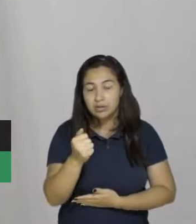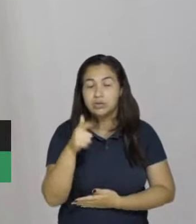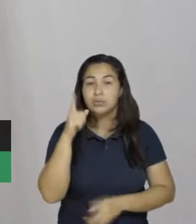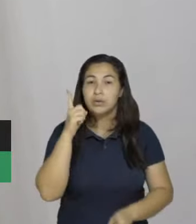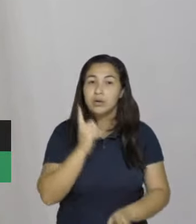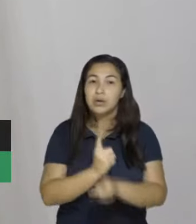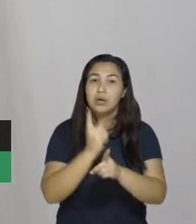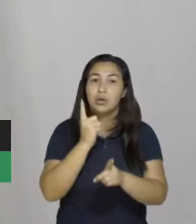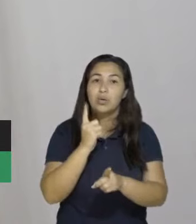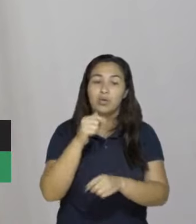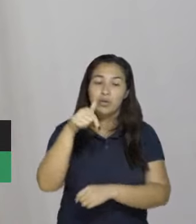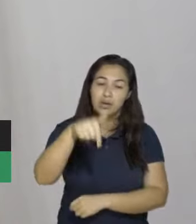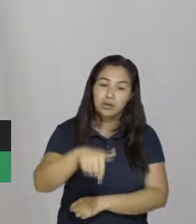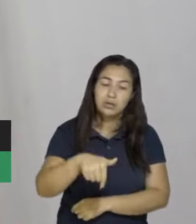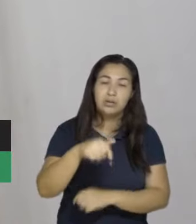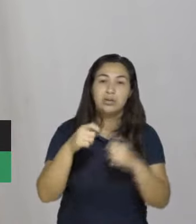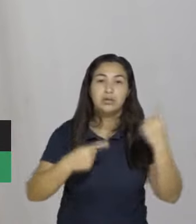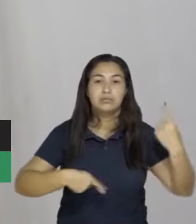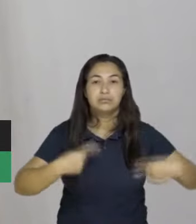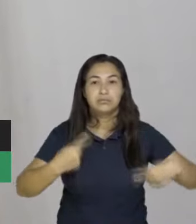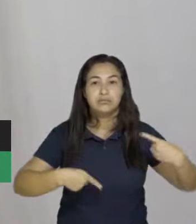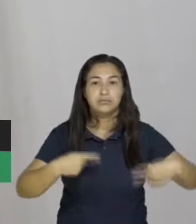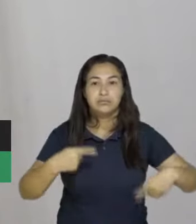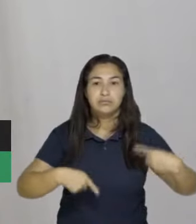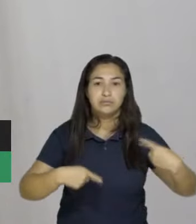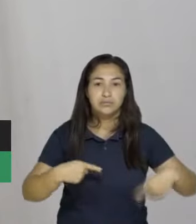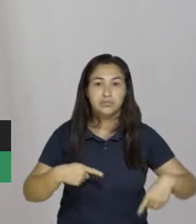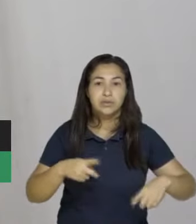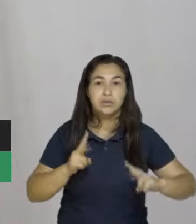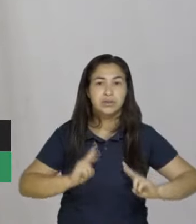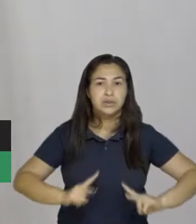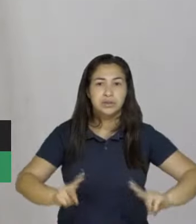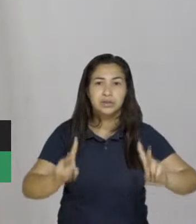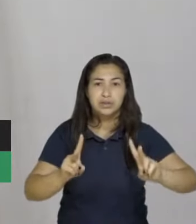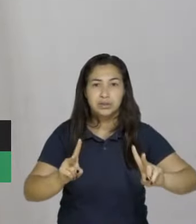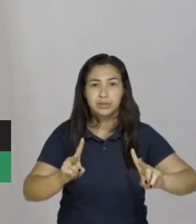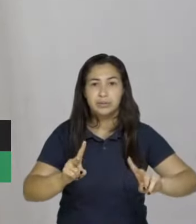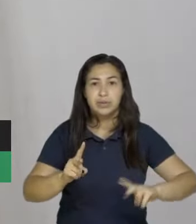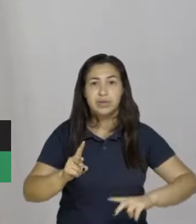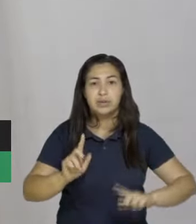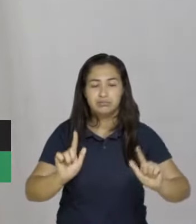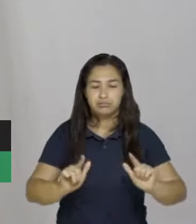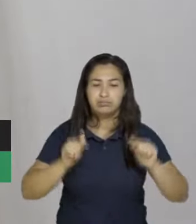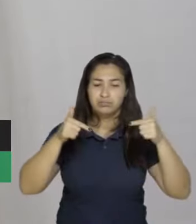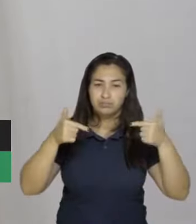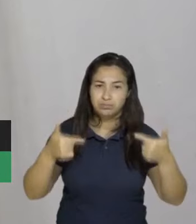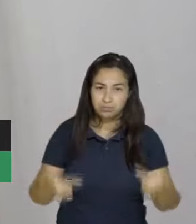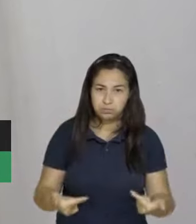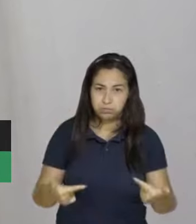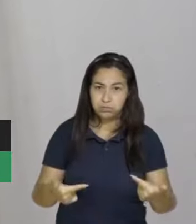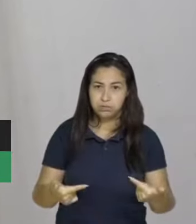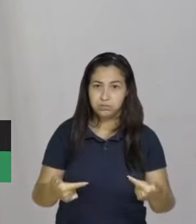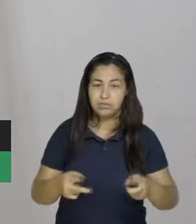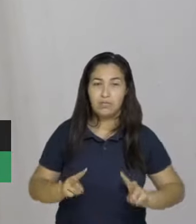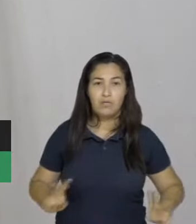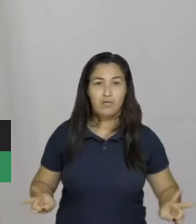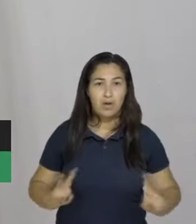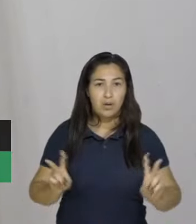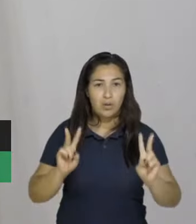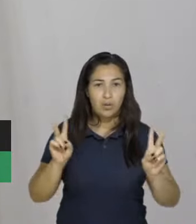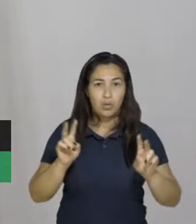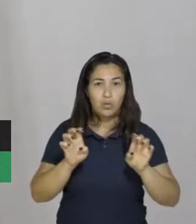no parlamento catarinense cada vez mais o agir pautado pelos valores da ética